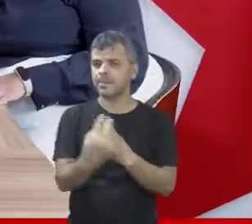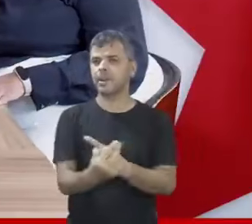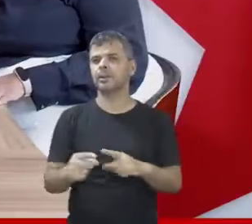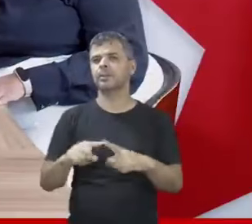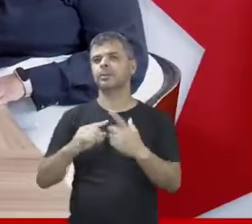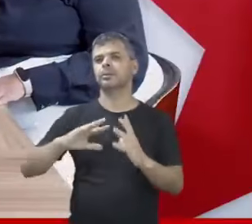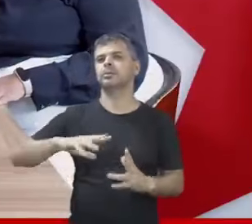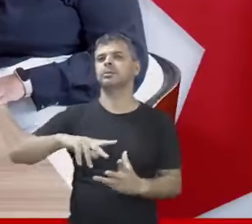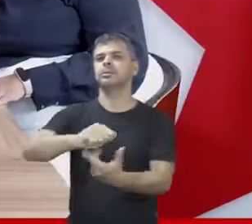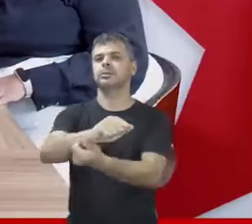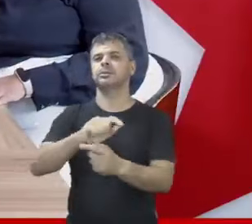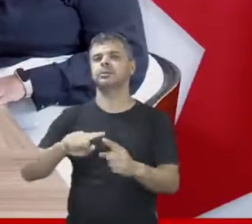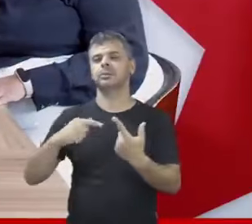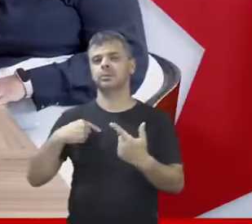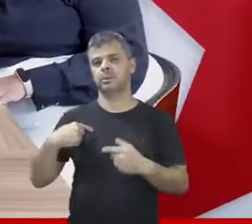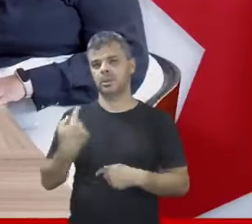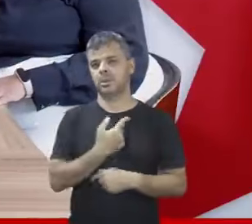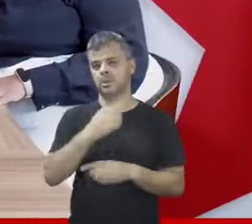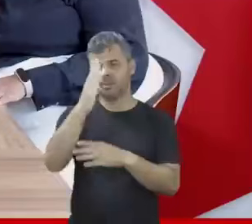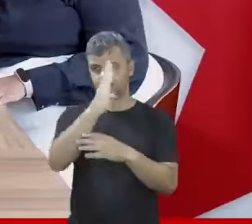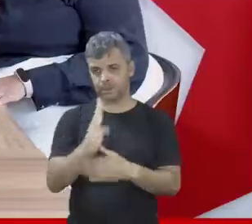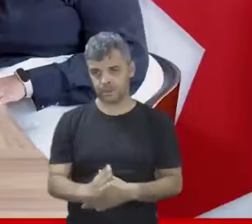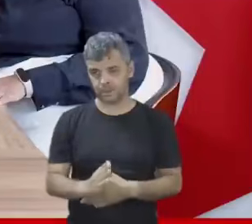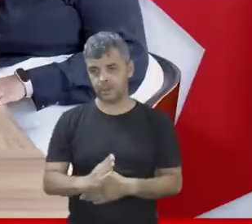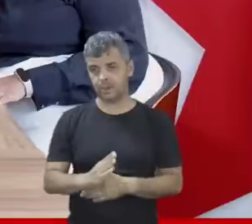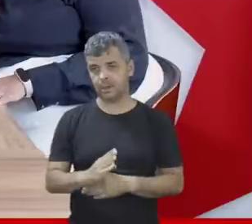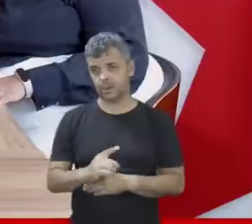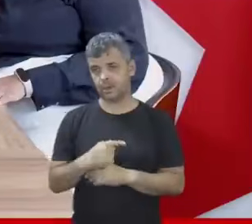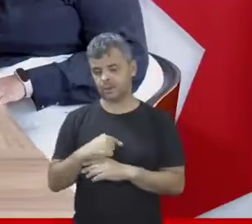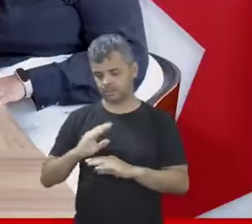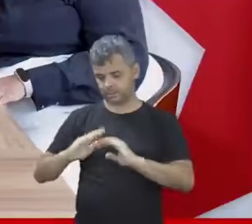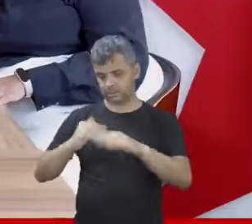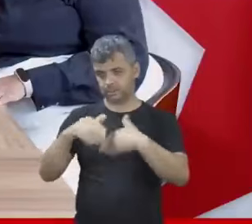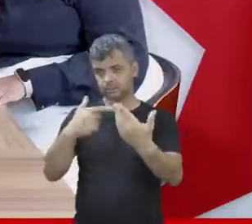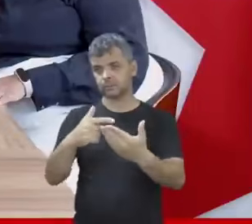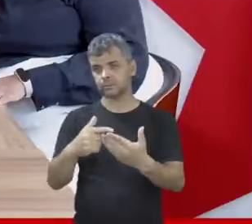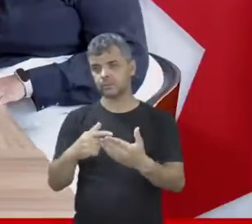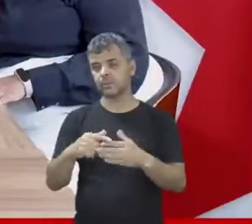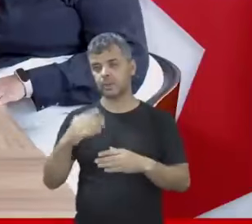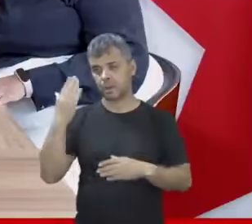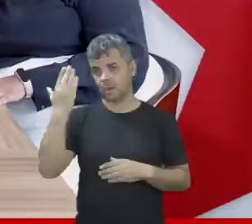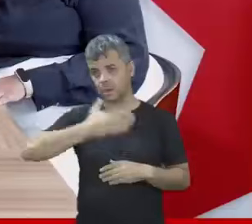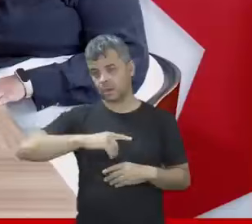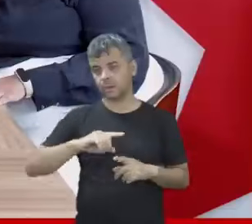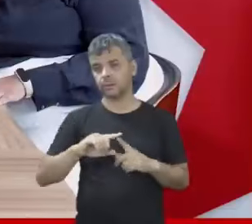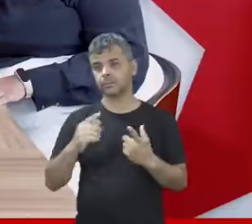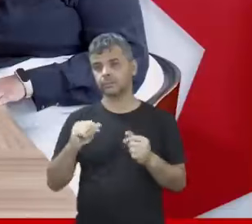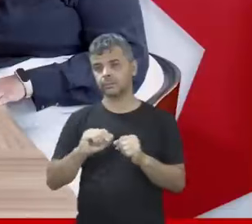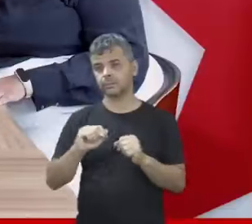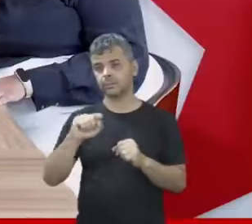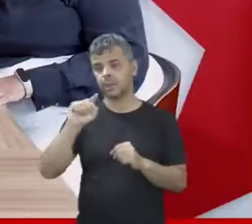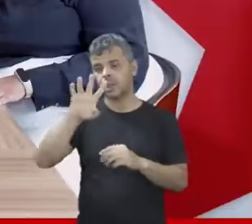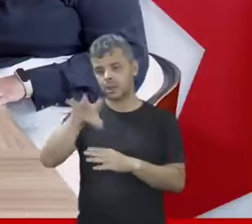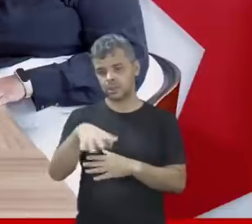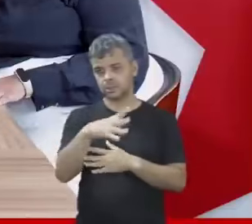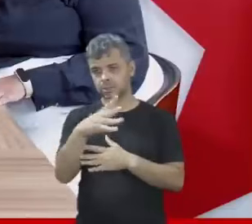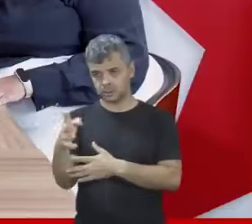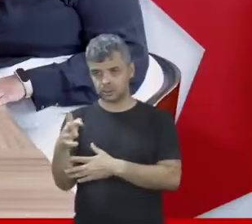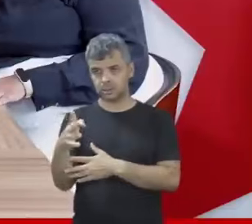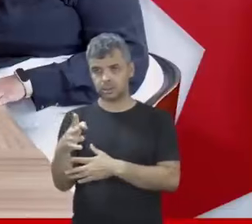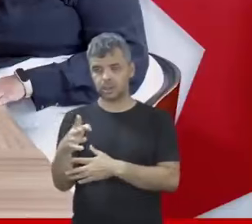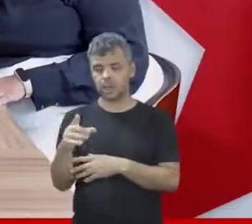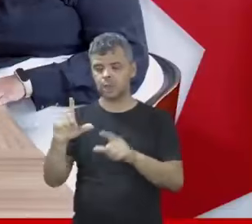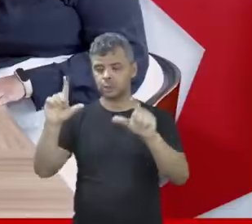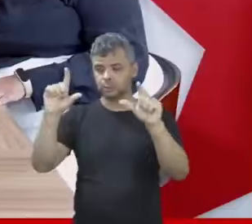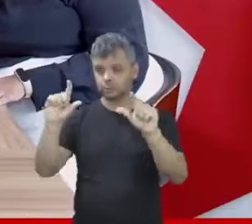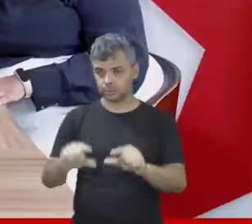de mundo para o nosso Brasil, e que isso avance, que a gente aprove e que essa escala 6x1 venha